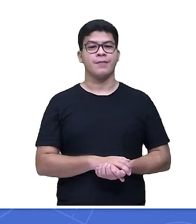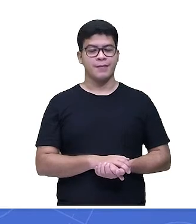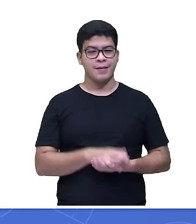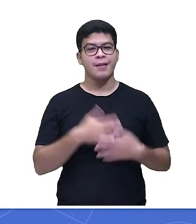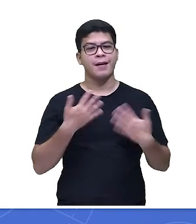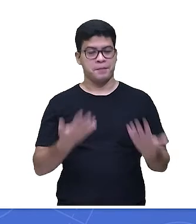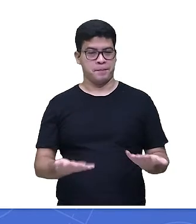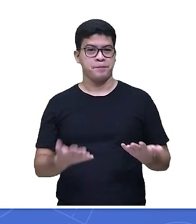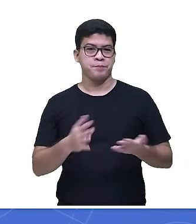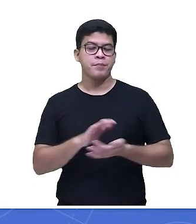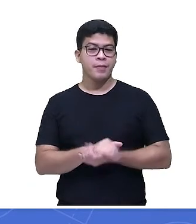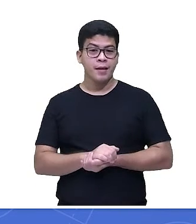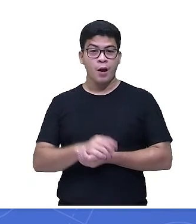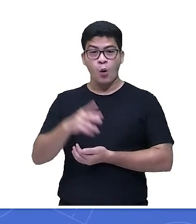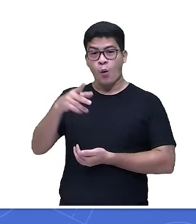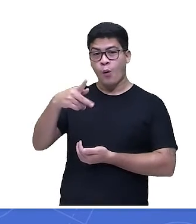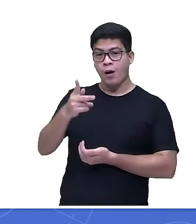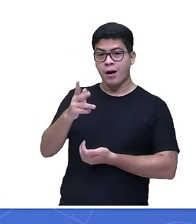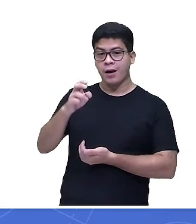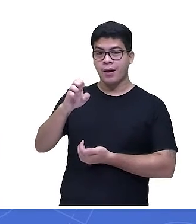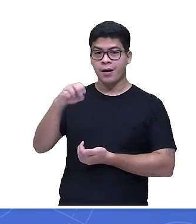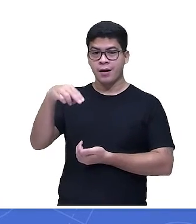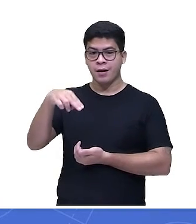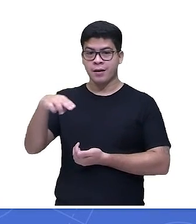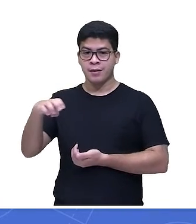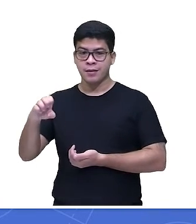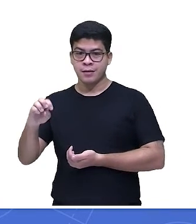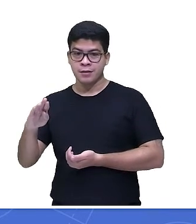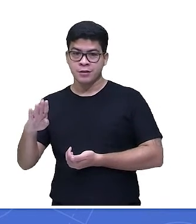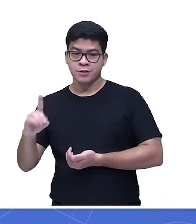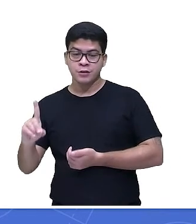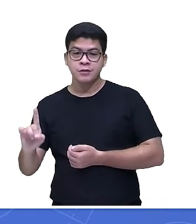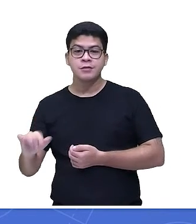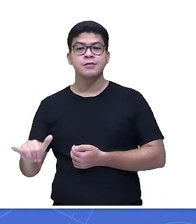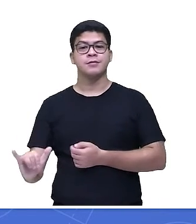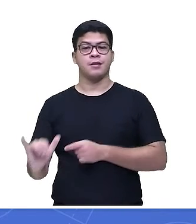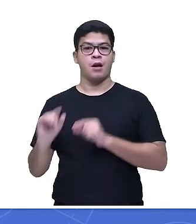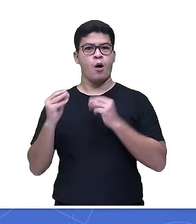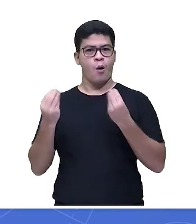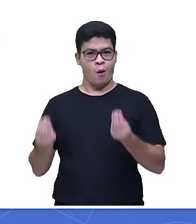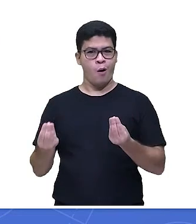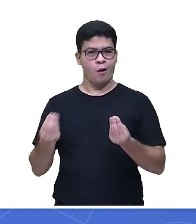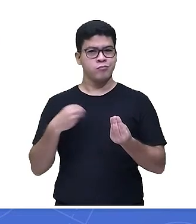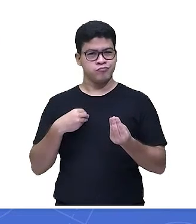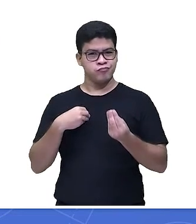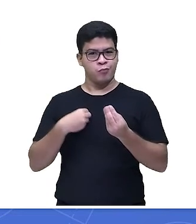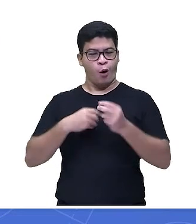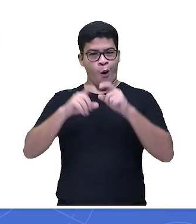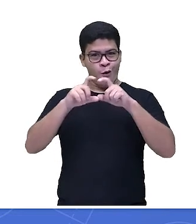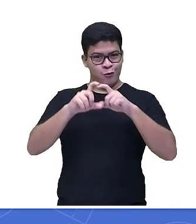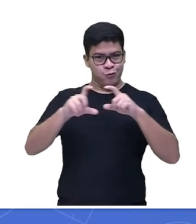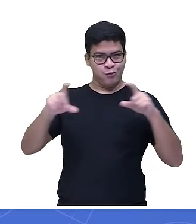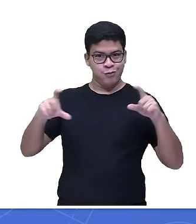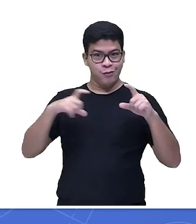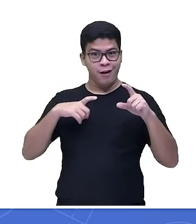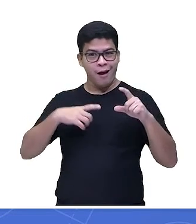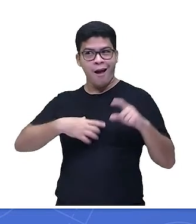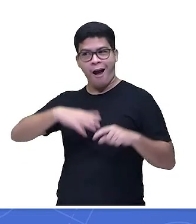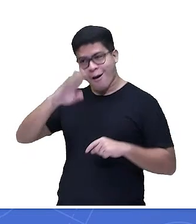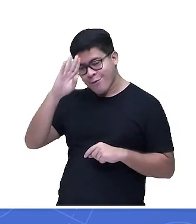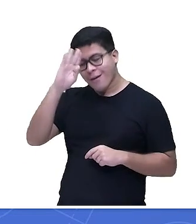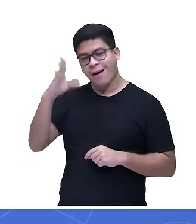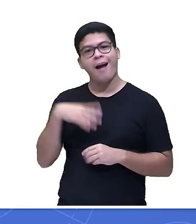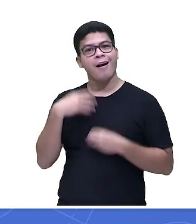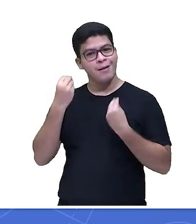Agora, tá aí, olha, o Kennedy Sebastião Almeida dos Anjos, olha, ele colocou o nome dele todo, ele quer ser